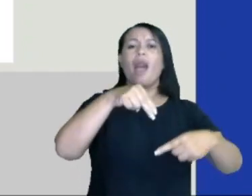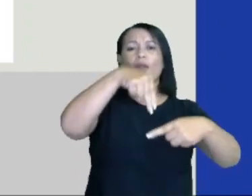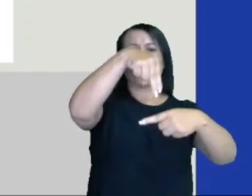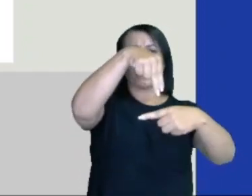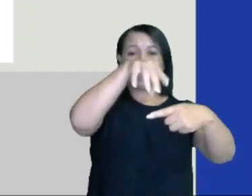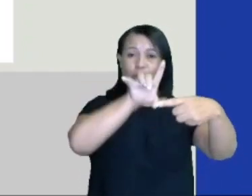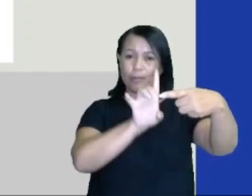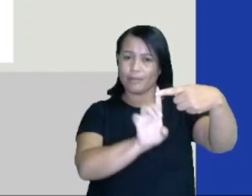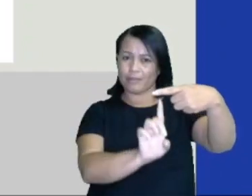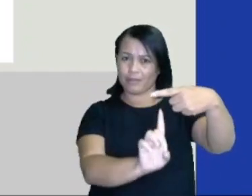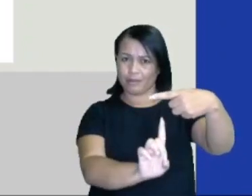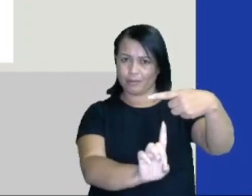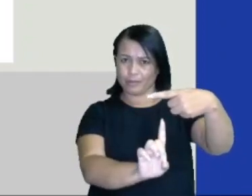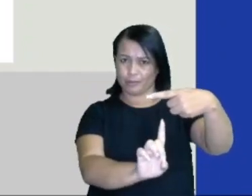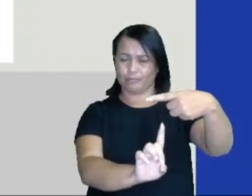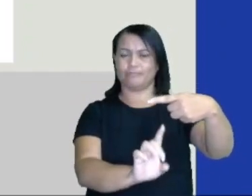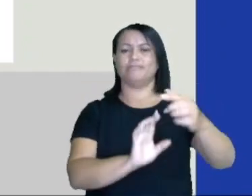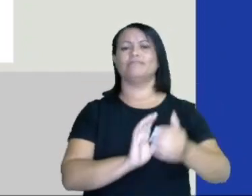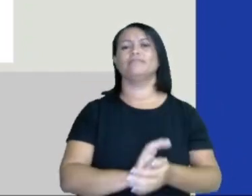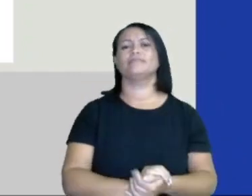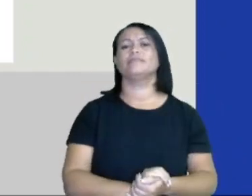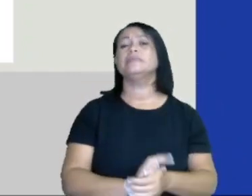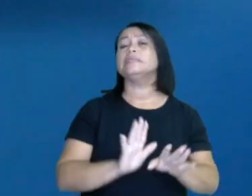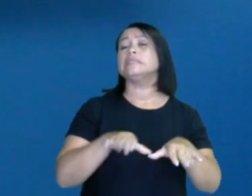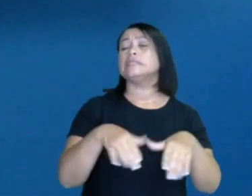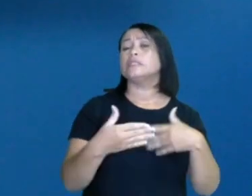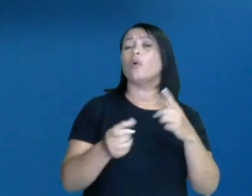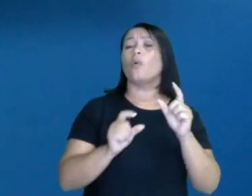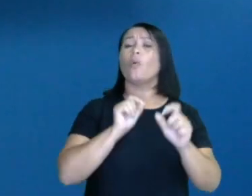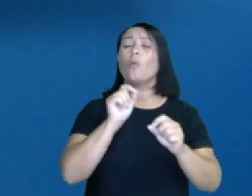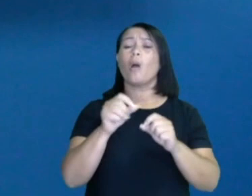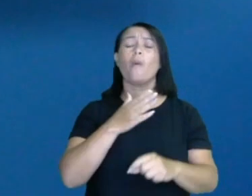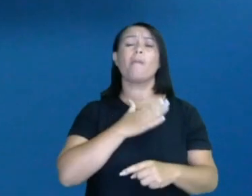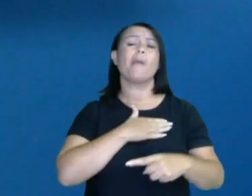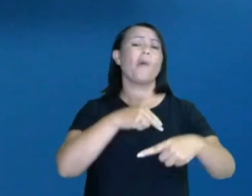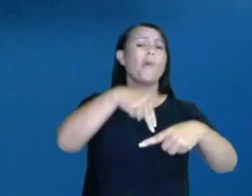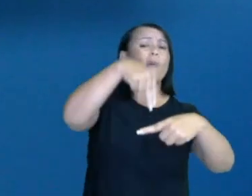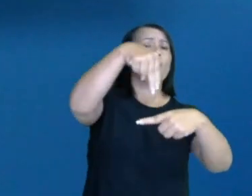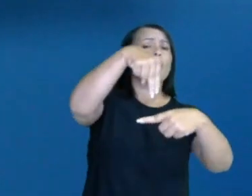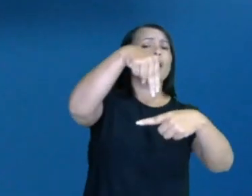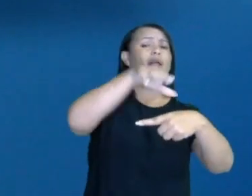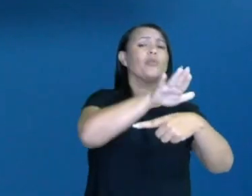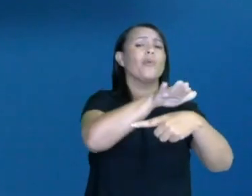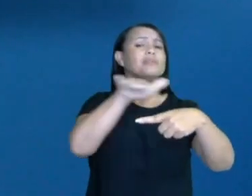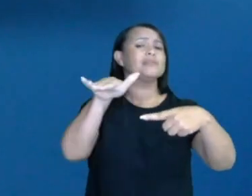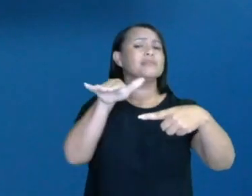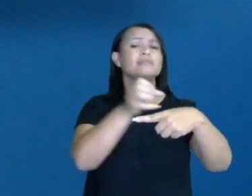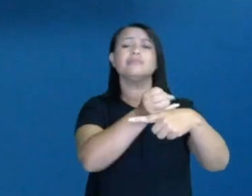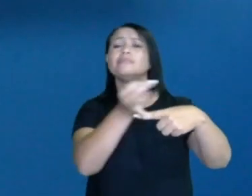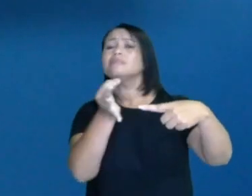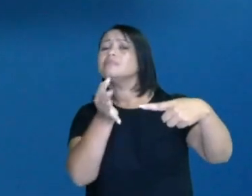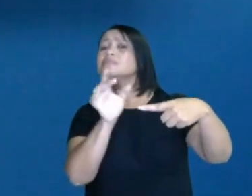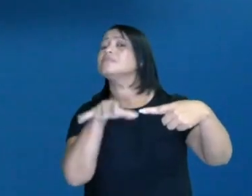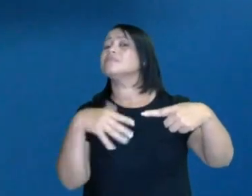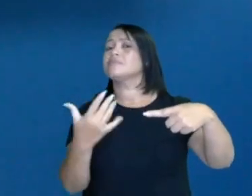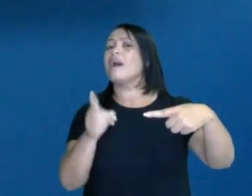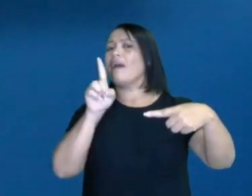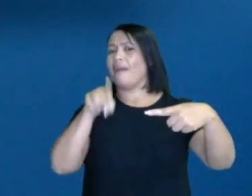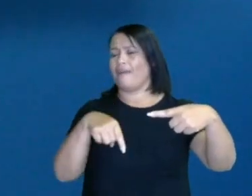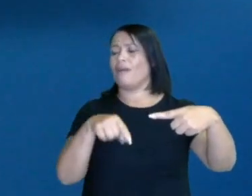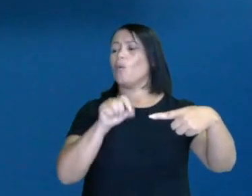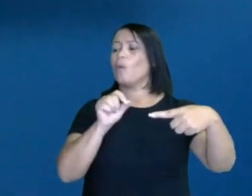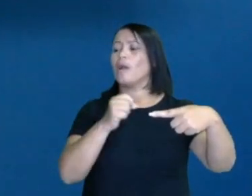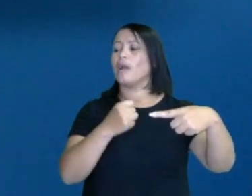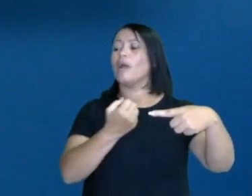e denominador. Então, qual é o meu numerador aí? Justamente é